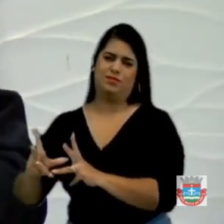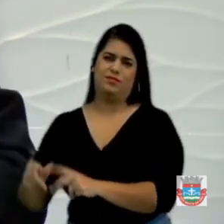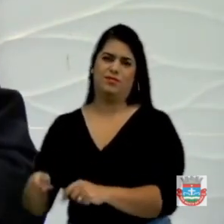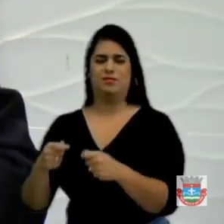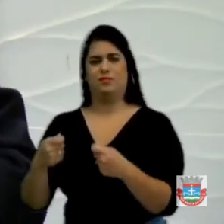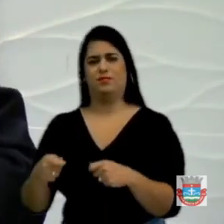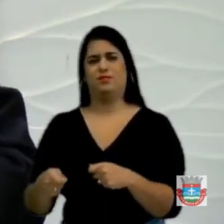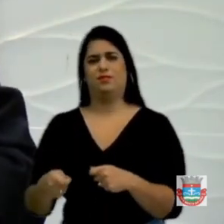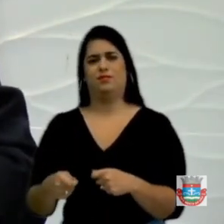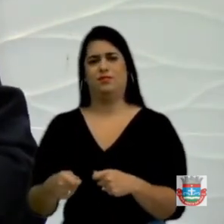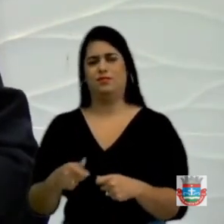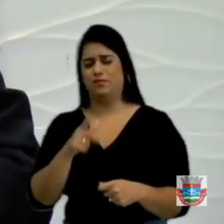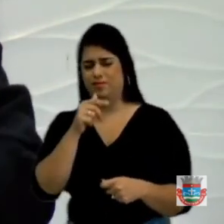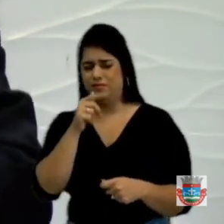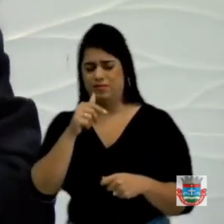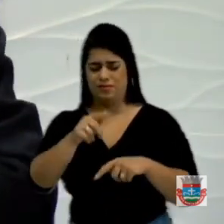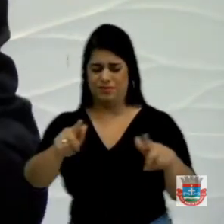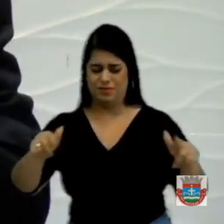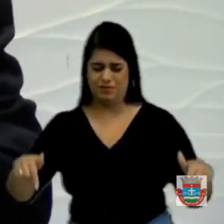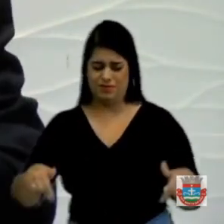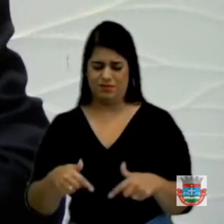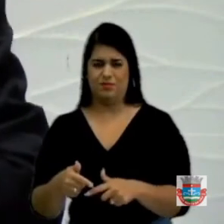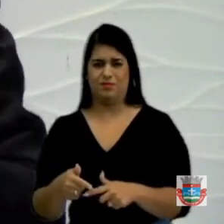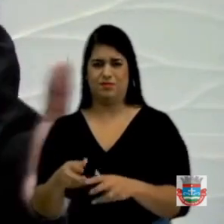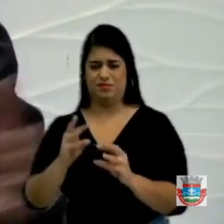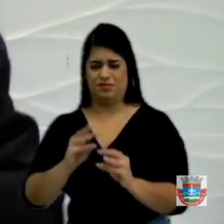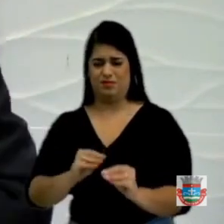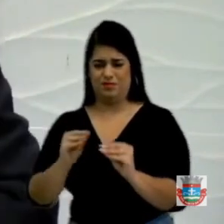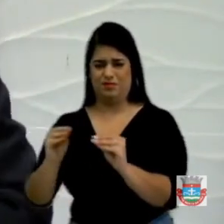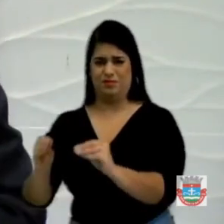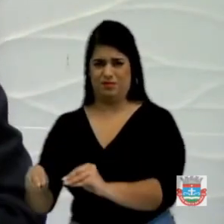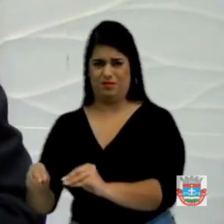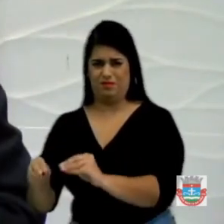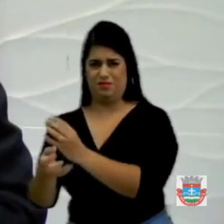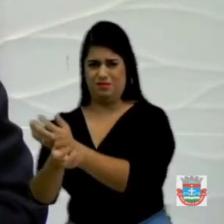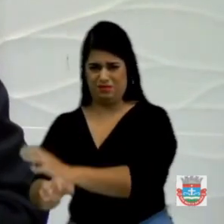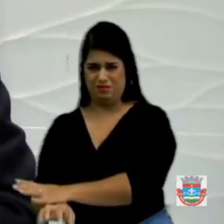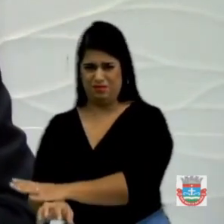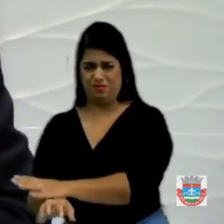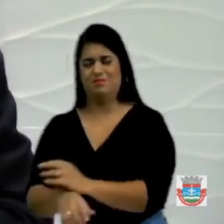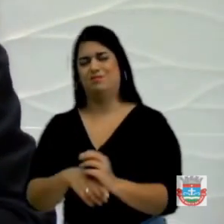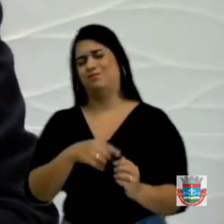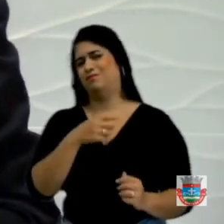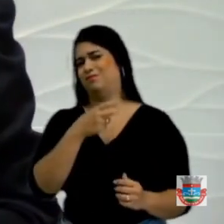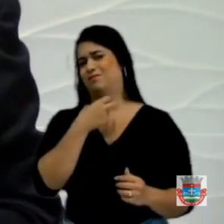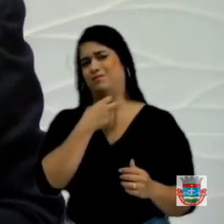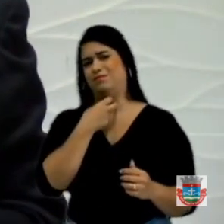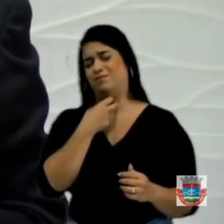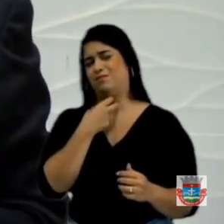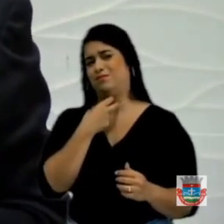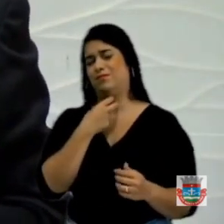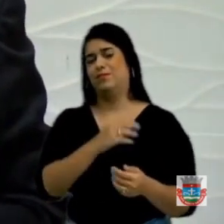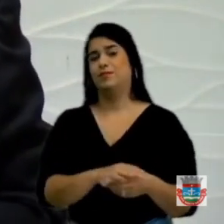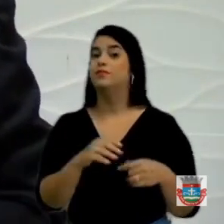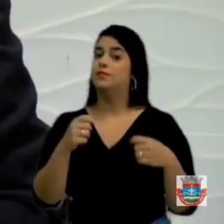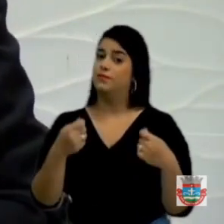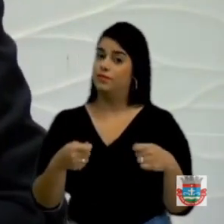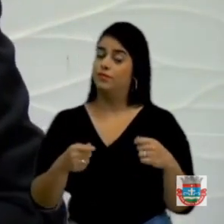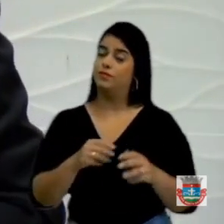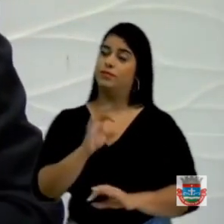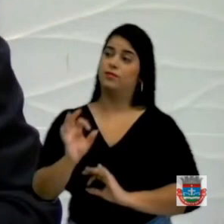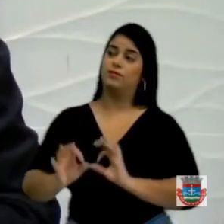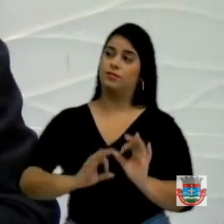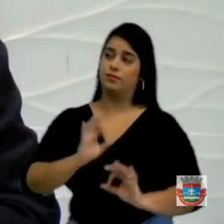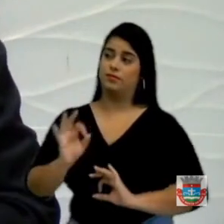erro. Essa fossa tem que ser limpa pelo município. Mas não tomaram as providências, a